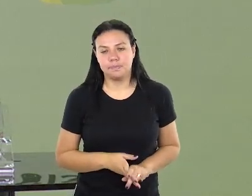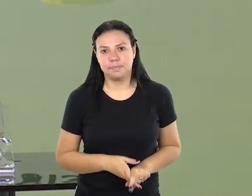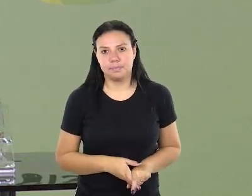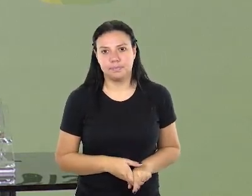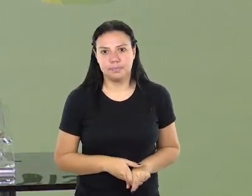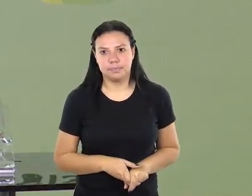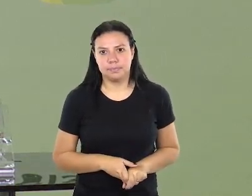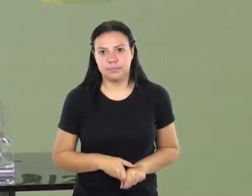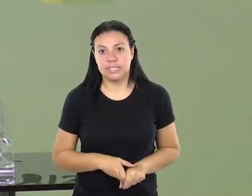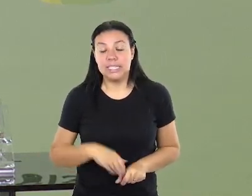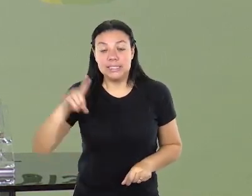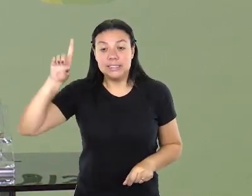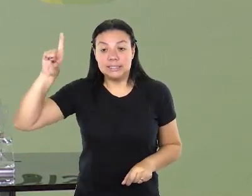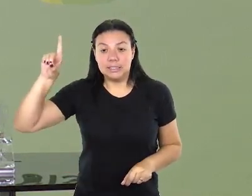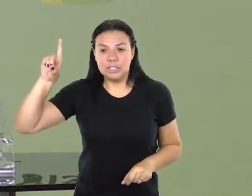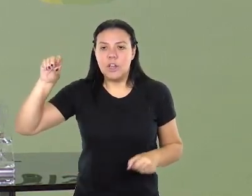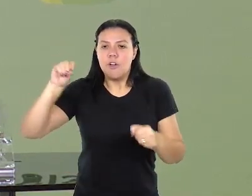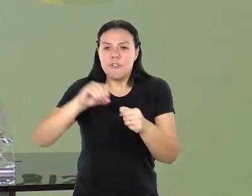Porque